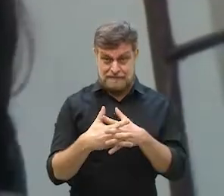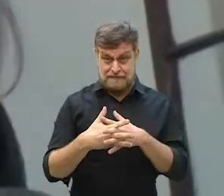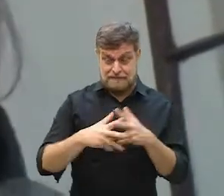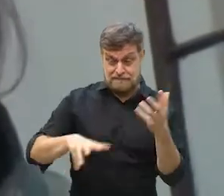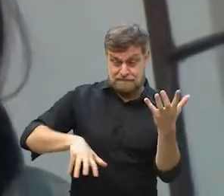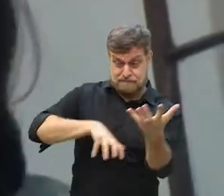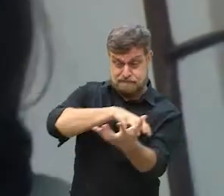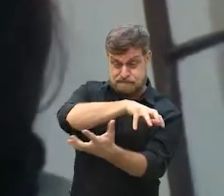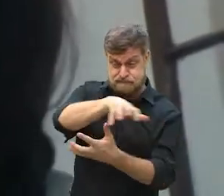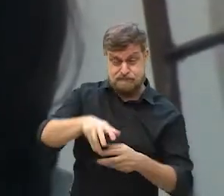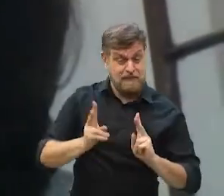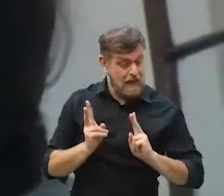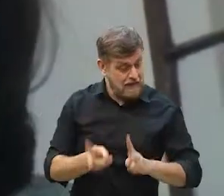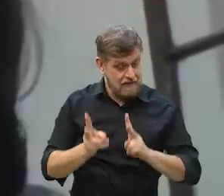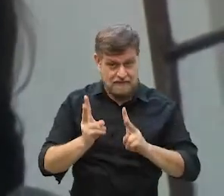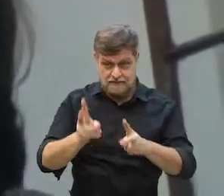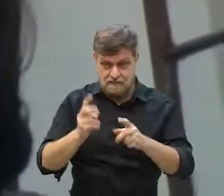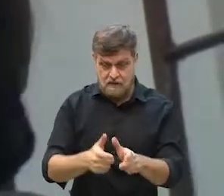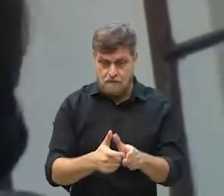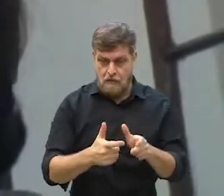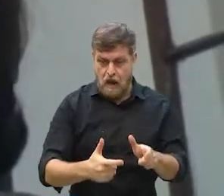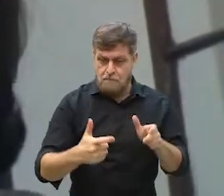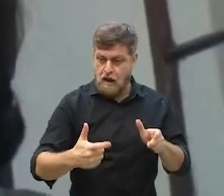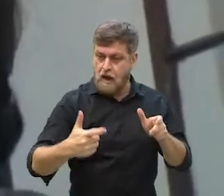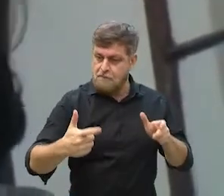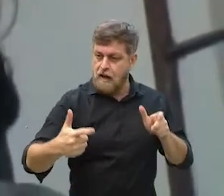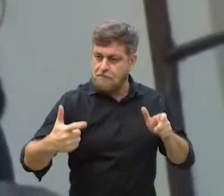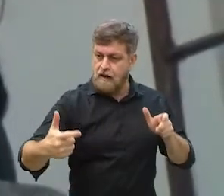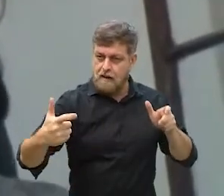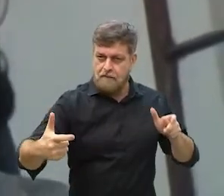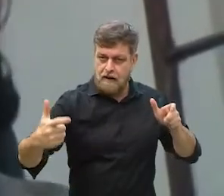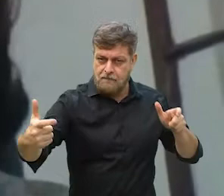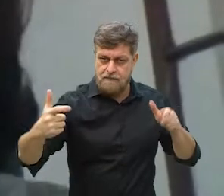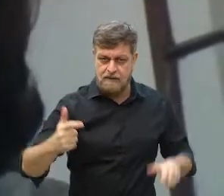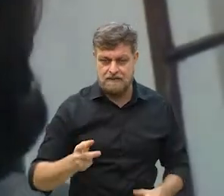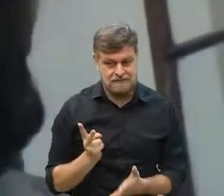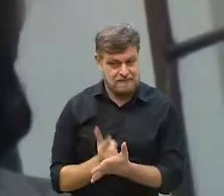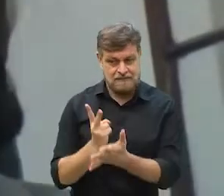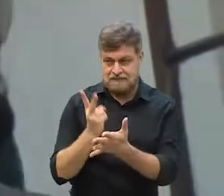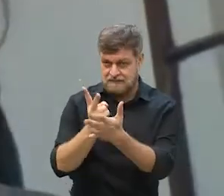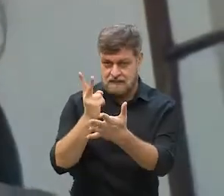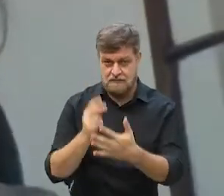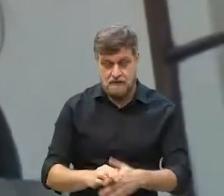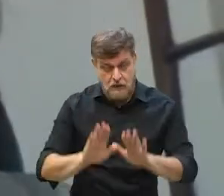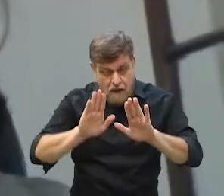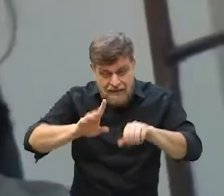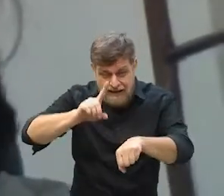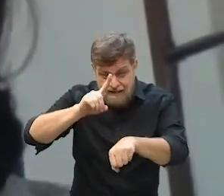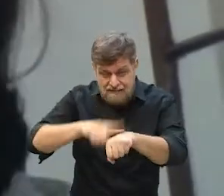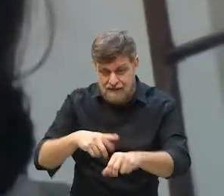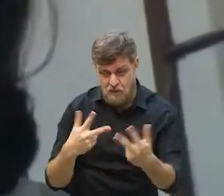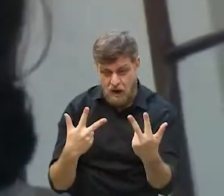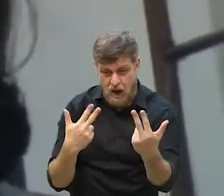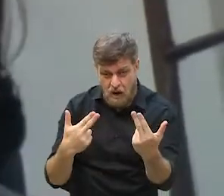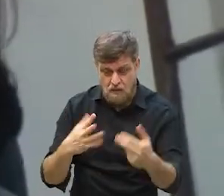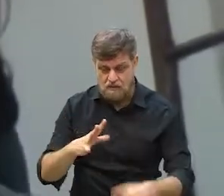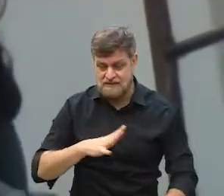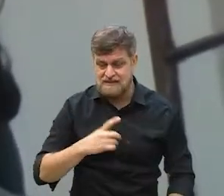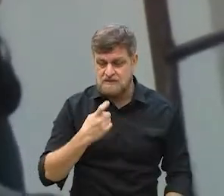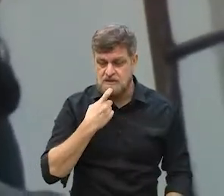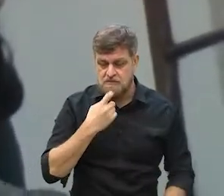de uma forma permanente, eu diria, sempre numa ascensão. Mas, ao mesmo tempo que ela está